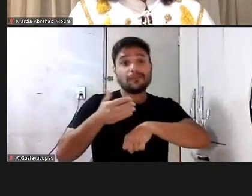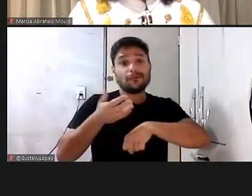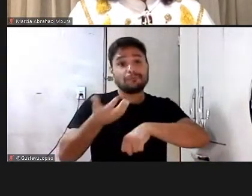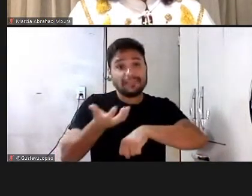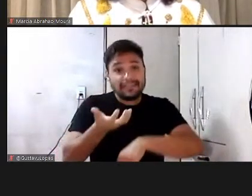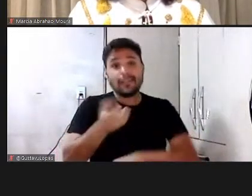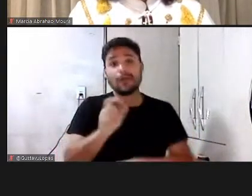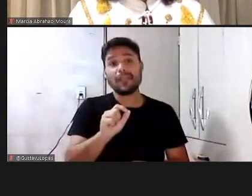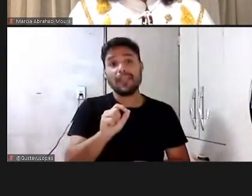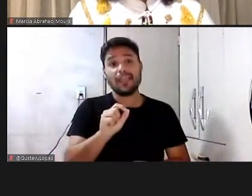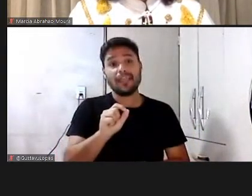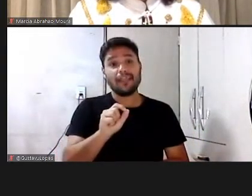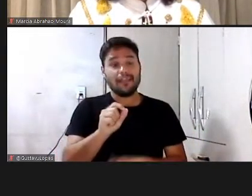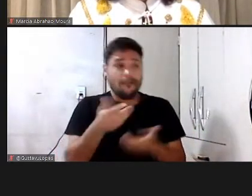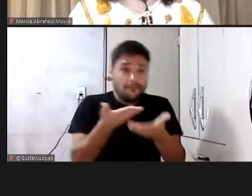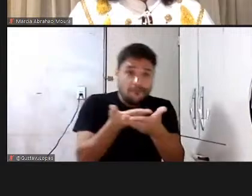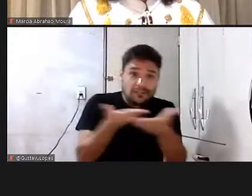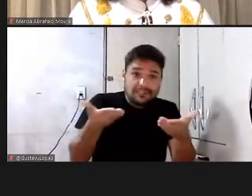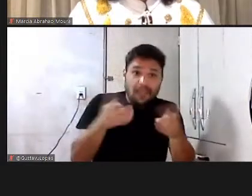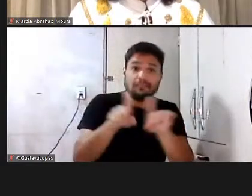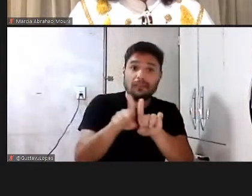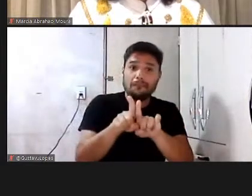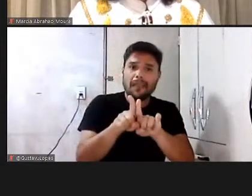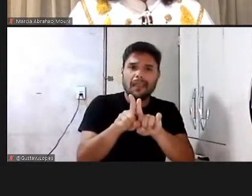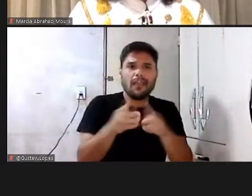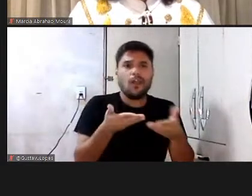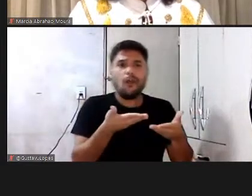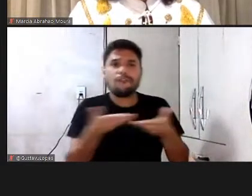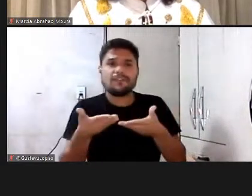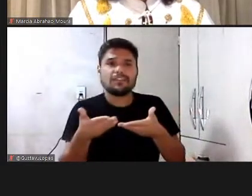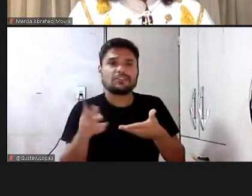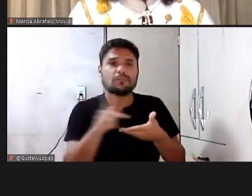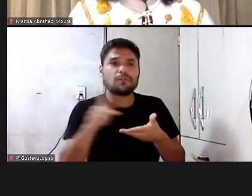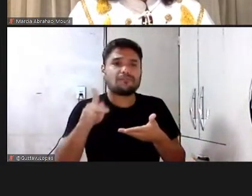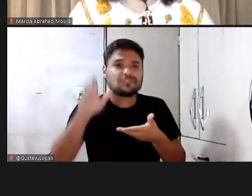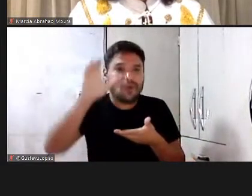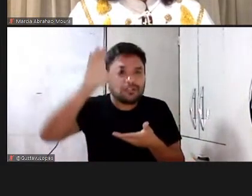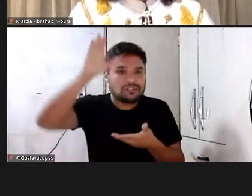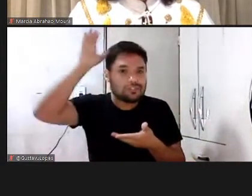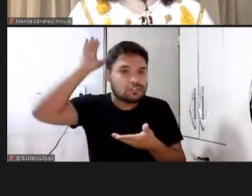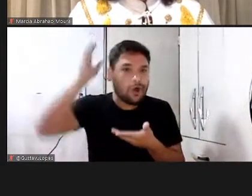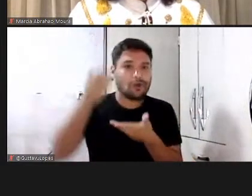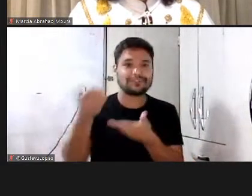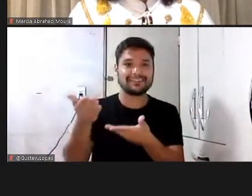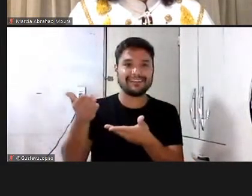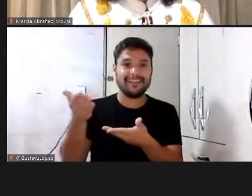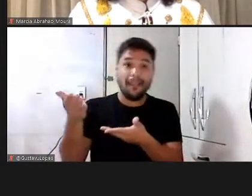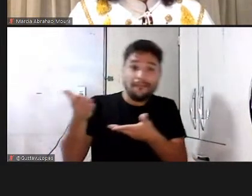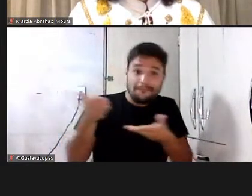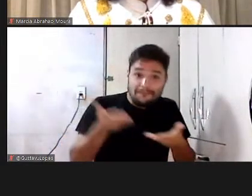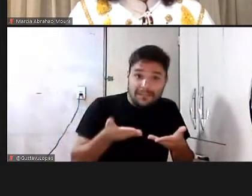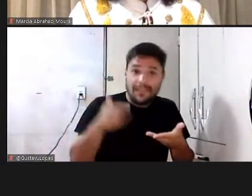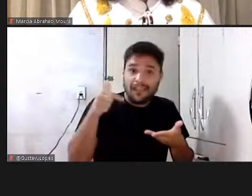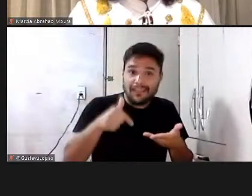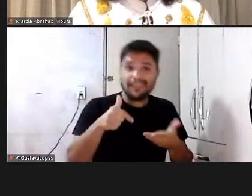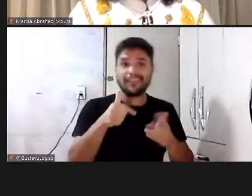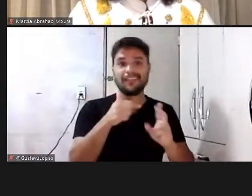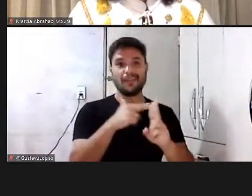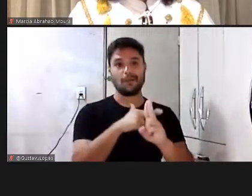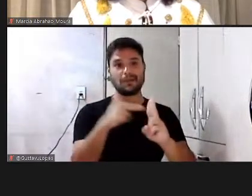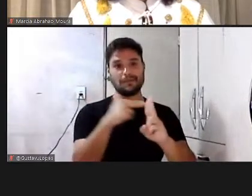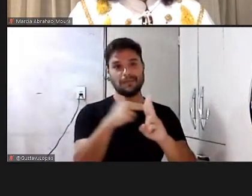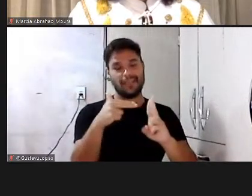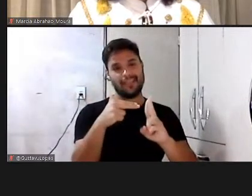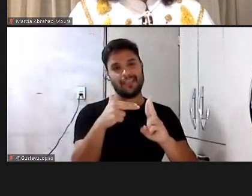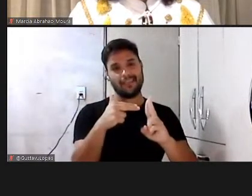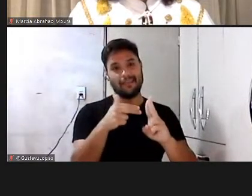nosso convite a você, querido professor Noam Chomsky, para vir à nossa casa, passando a integrá-la como